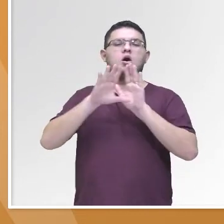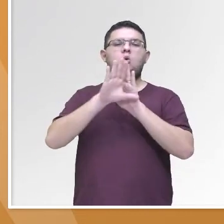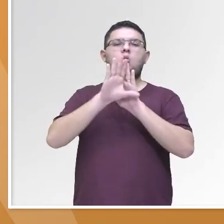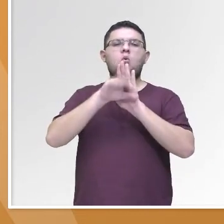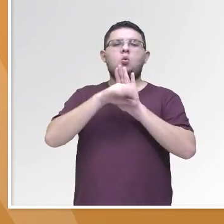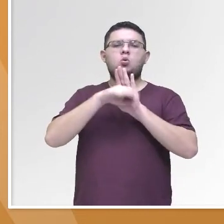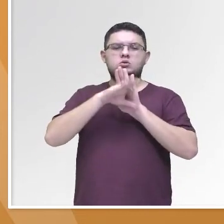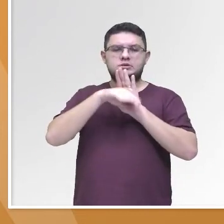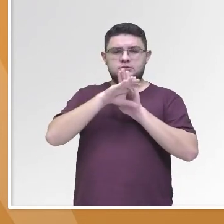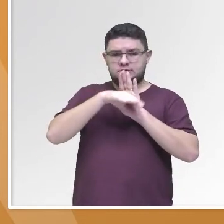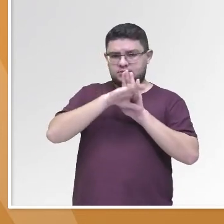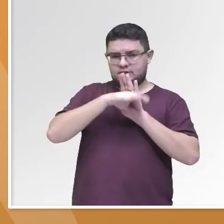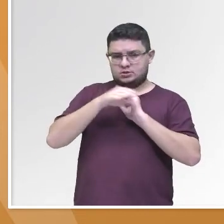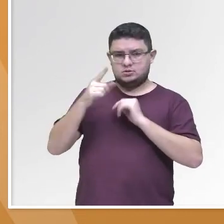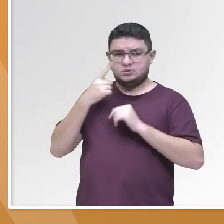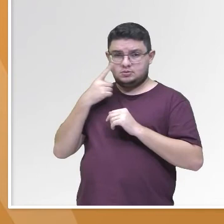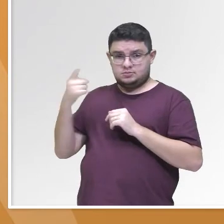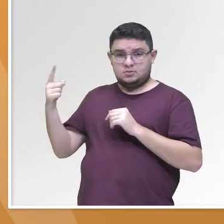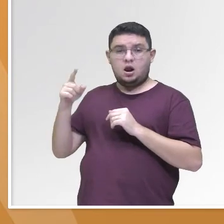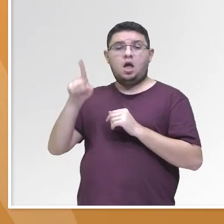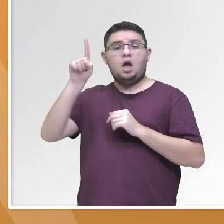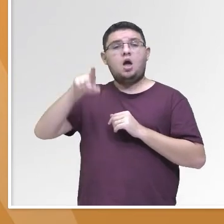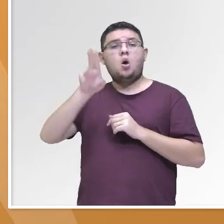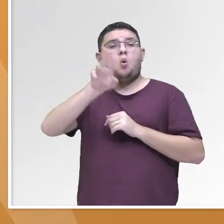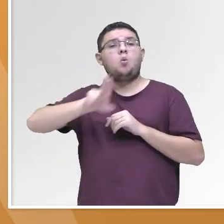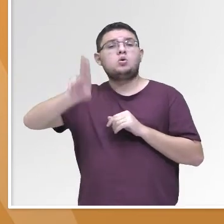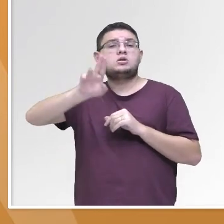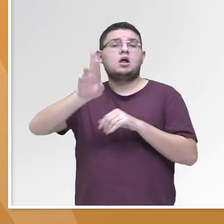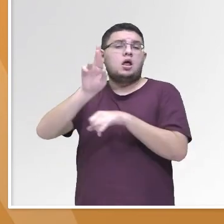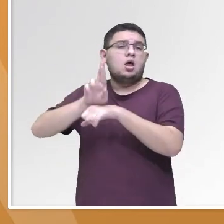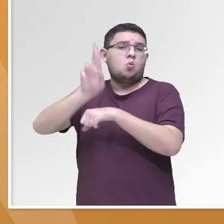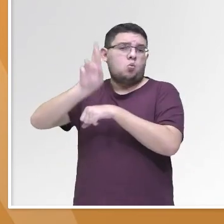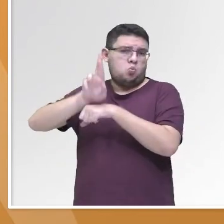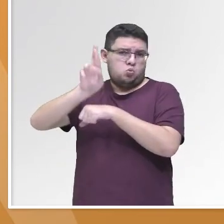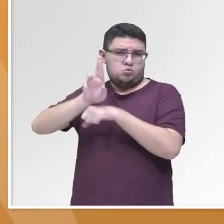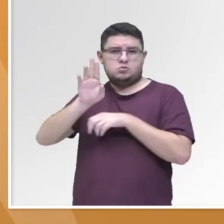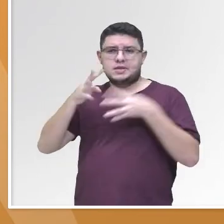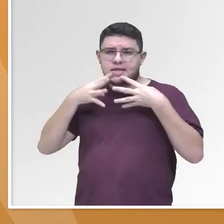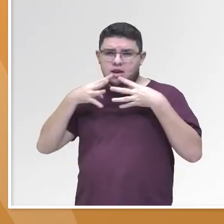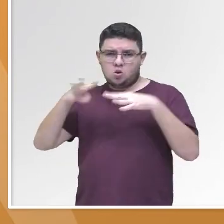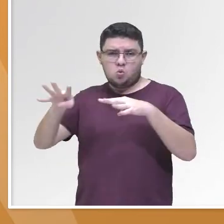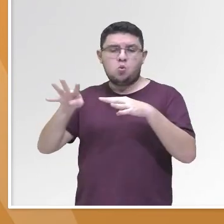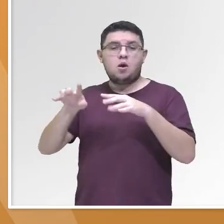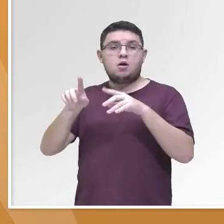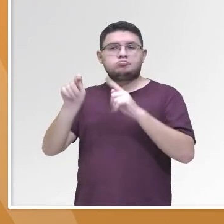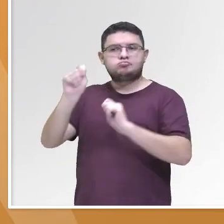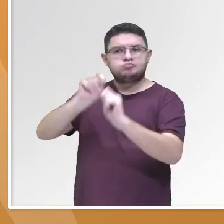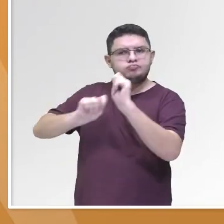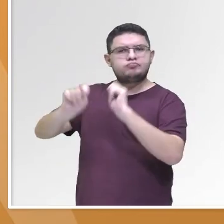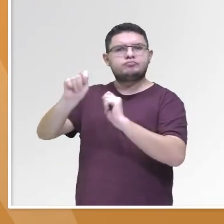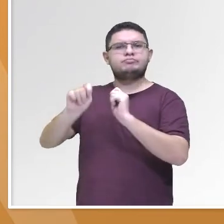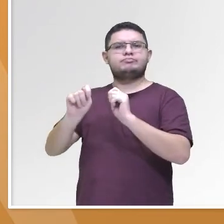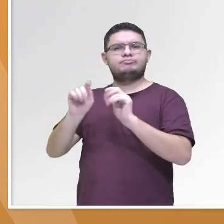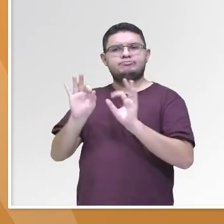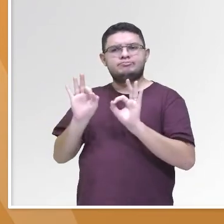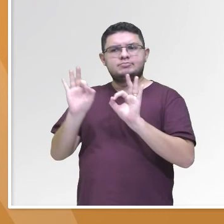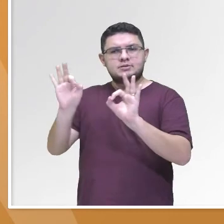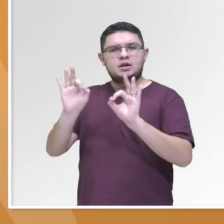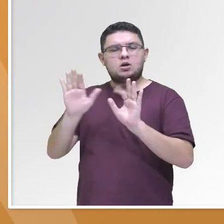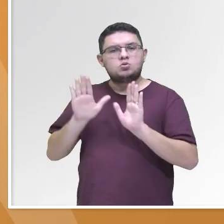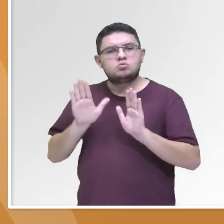desenvolvimento sustentável, você utilizar os recursos da natureza de forma adequada, né? Com a